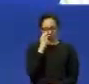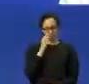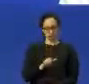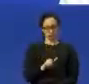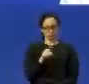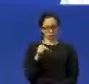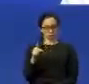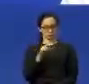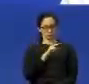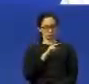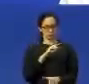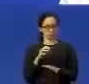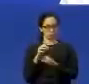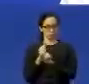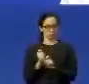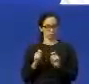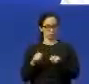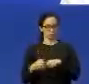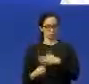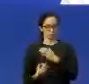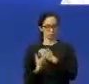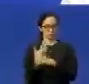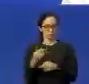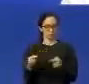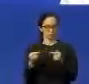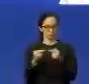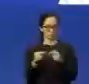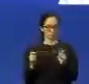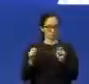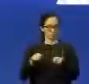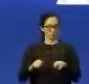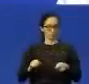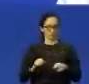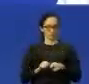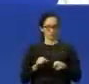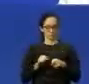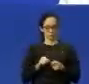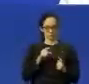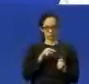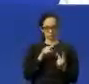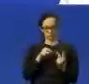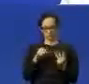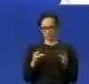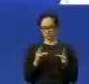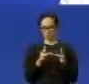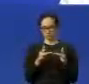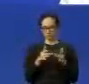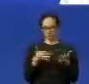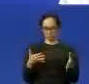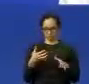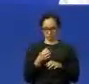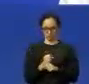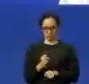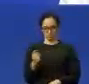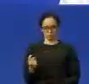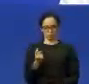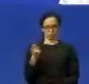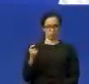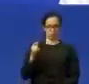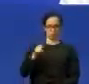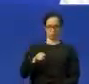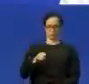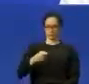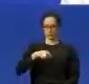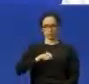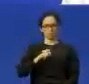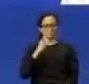cima e a altura de um triângulo equilátero que surge quando você liga os 3 centros desses círculos. Então, você vai ter que calcular a altura do triângulo equilátero.